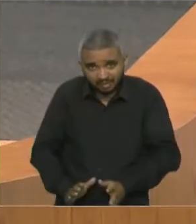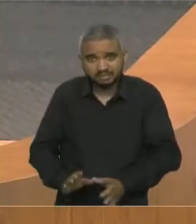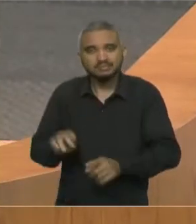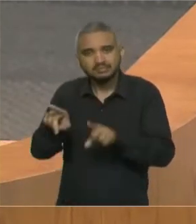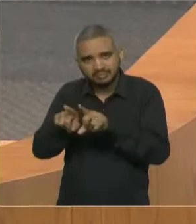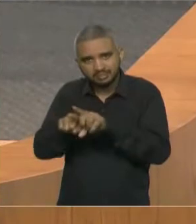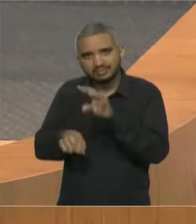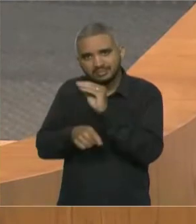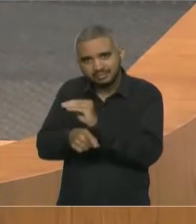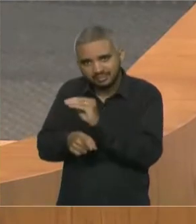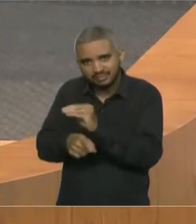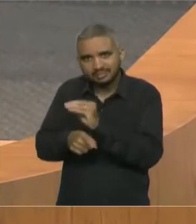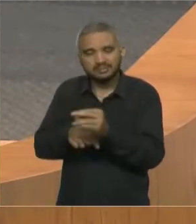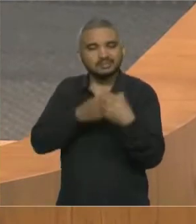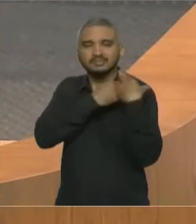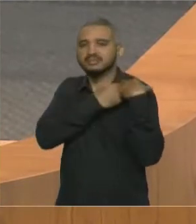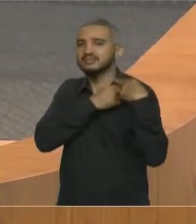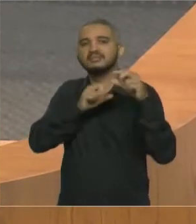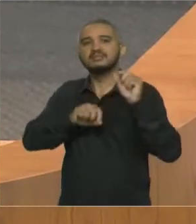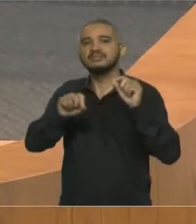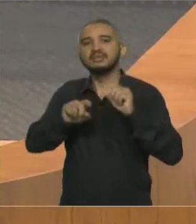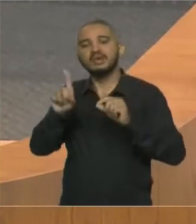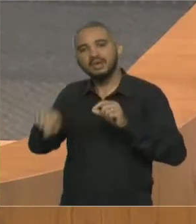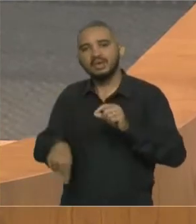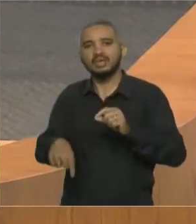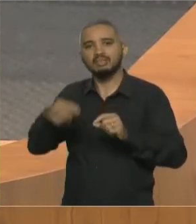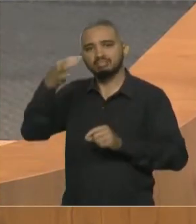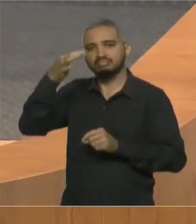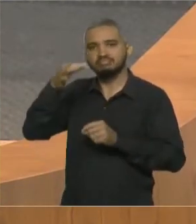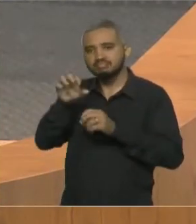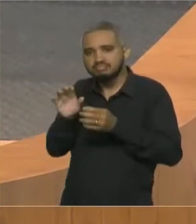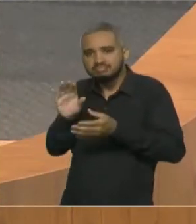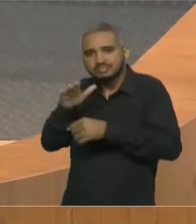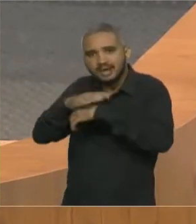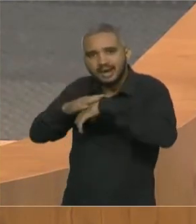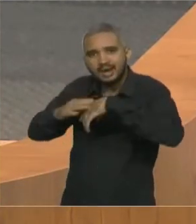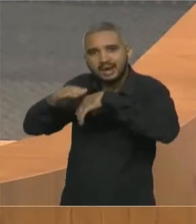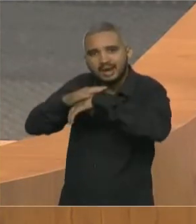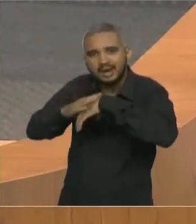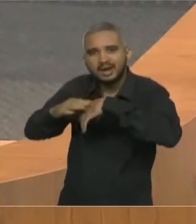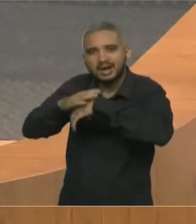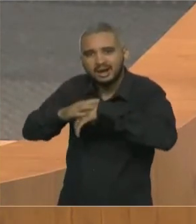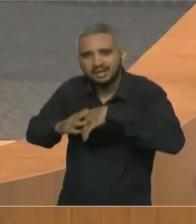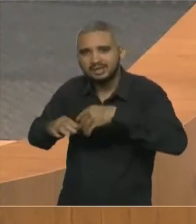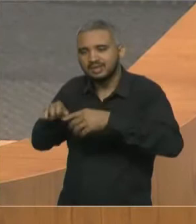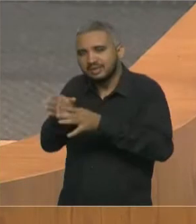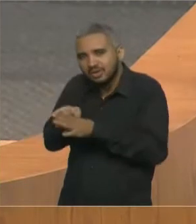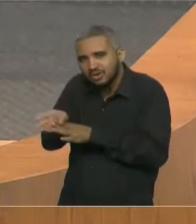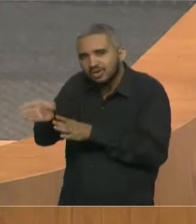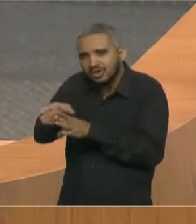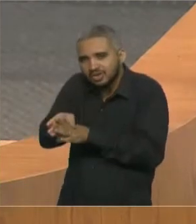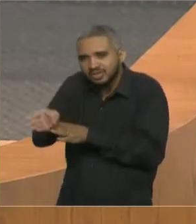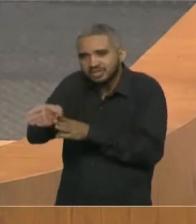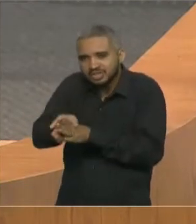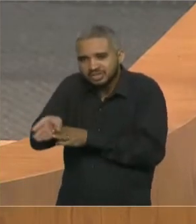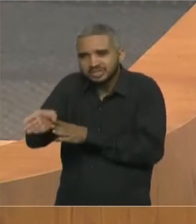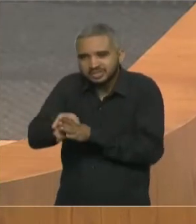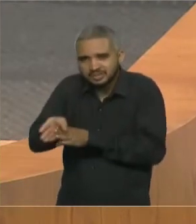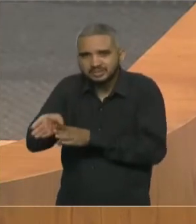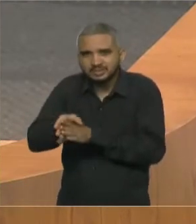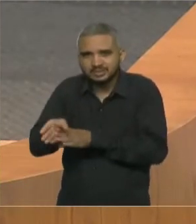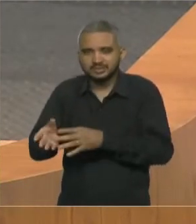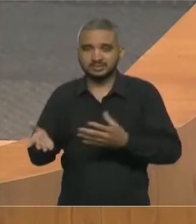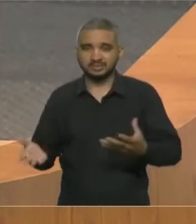tranquilidade, suporte emocional, físico e informativo durante o período de intensas transformações que a